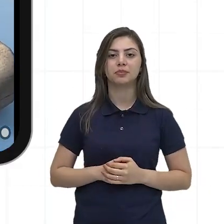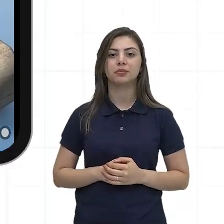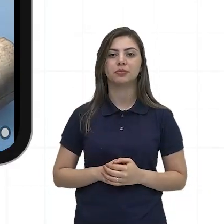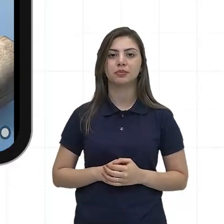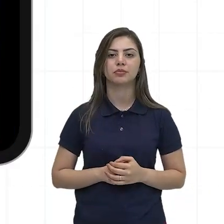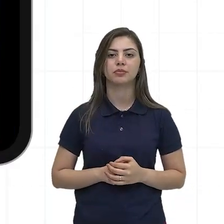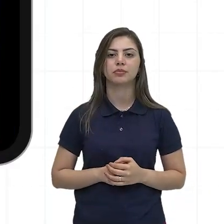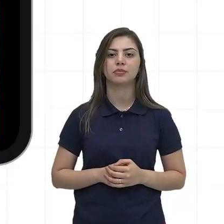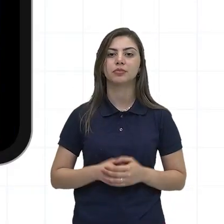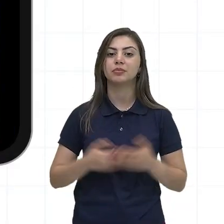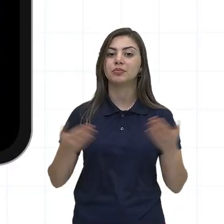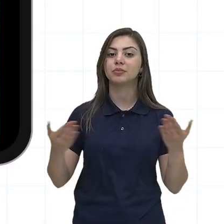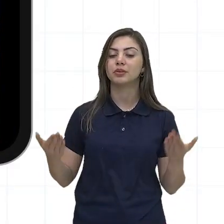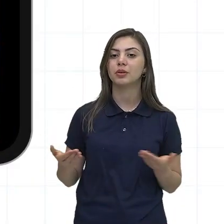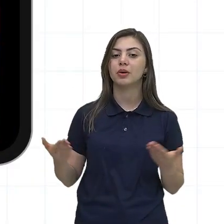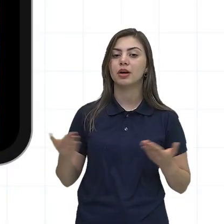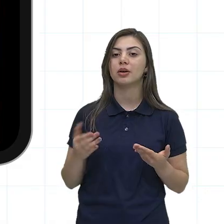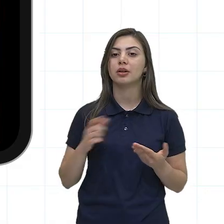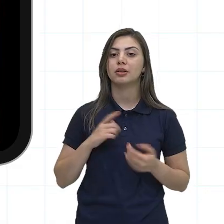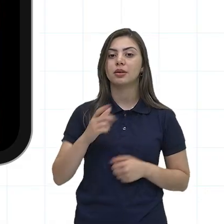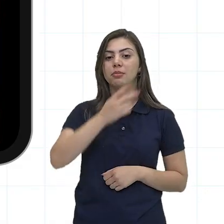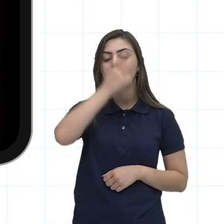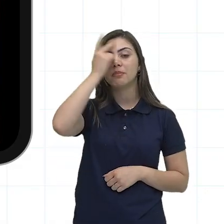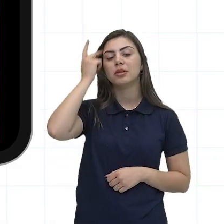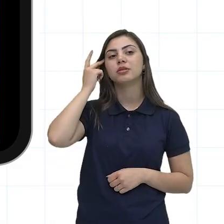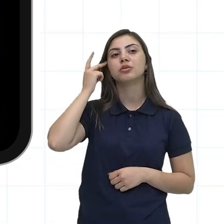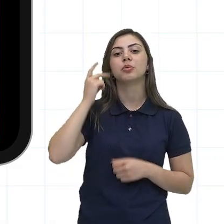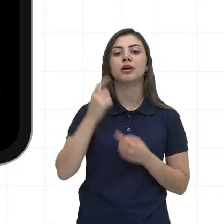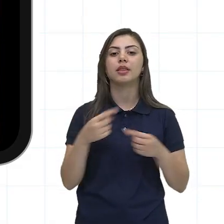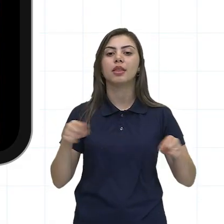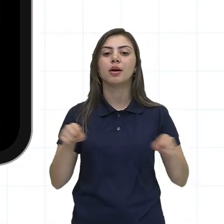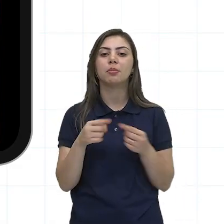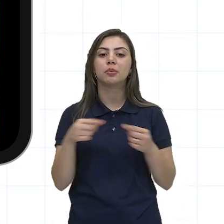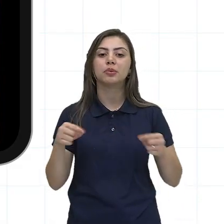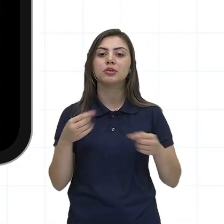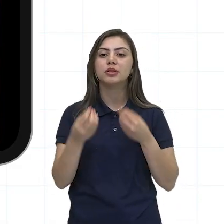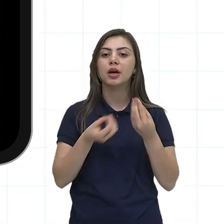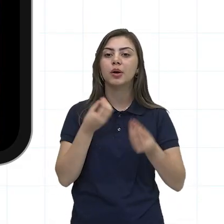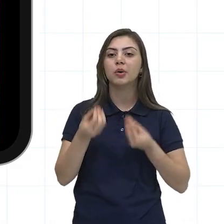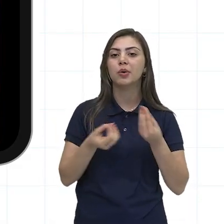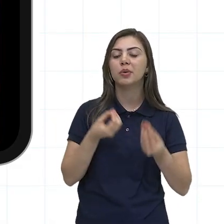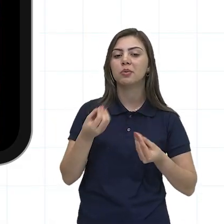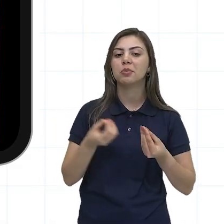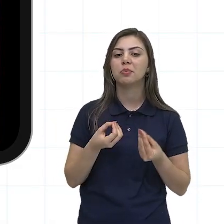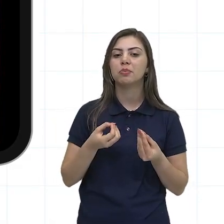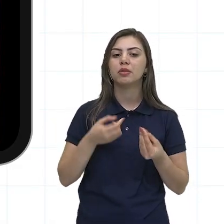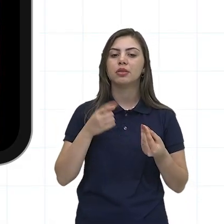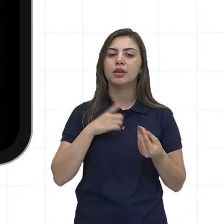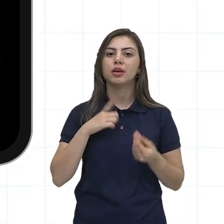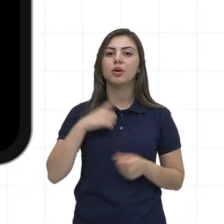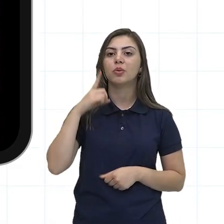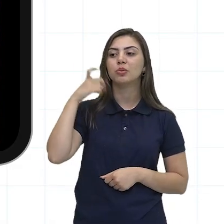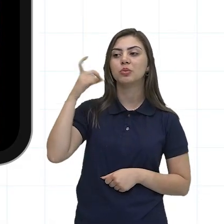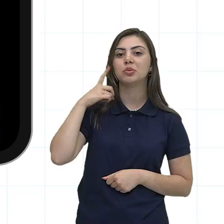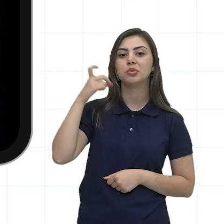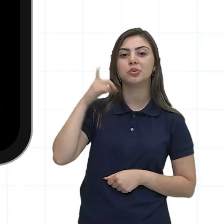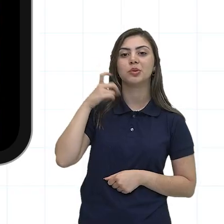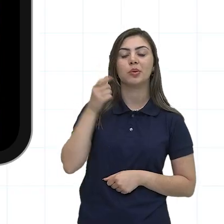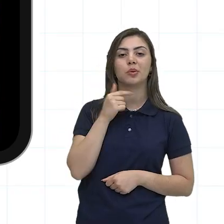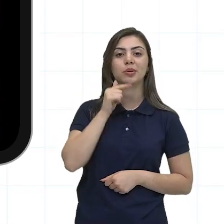cítara. E a gente está vendo, ó, o músico, ele está dedilhando essa cítara para a emissão do